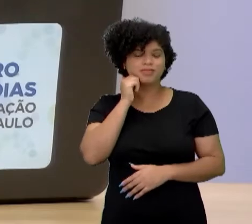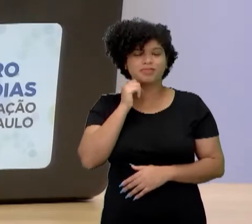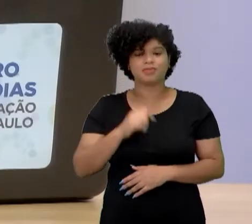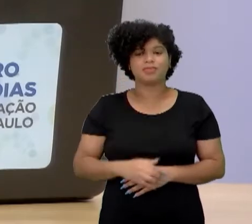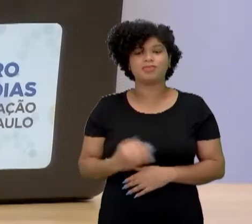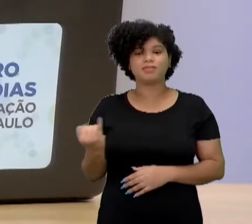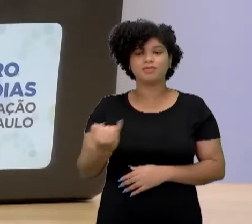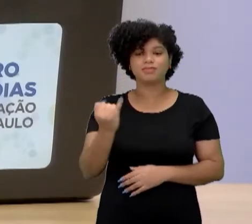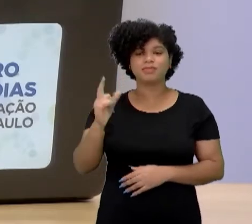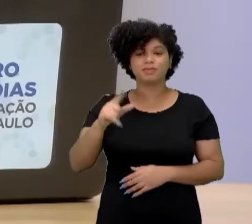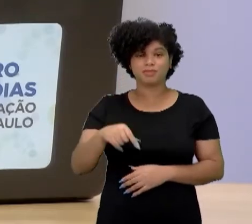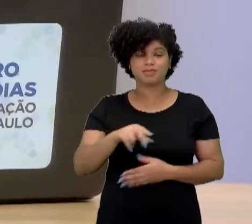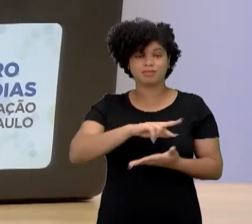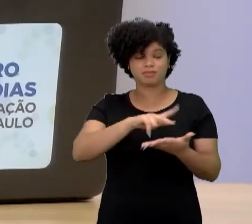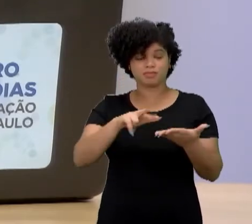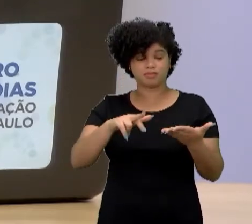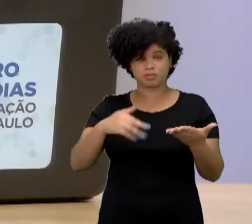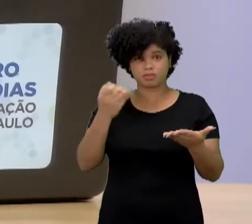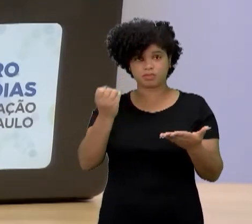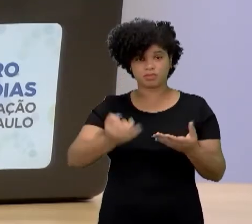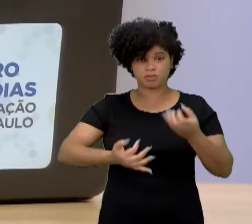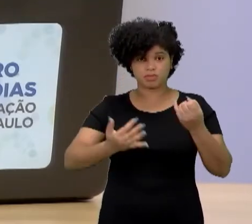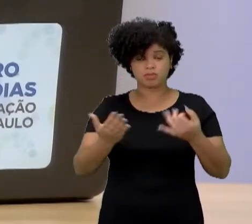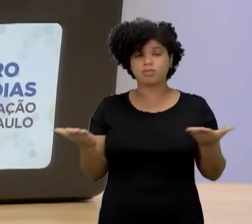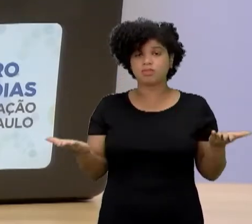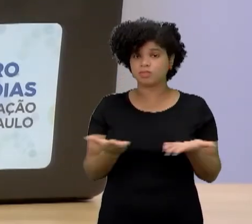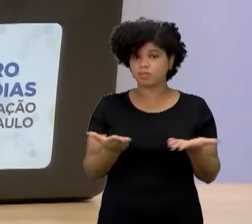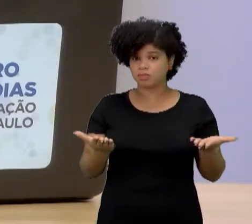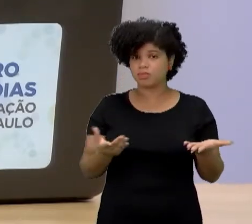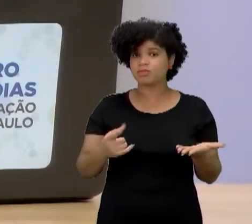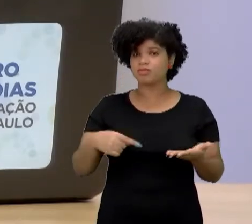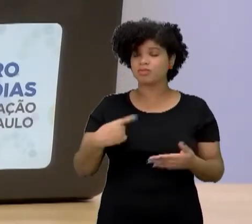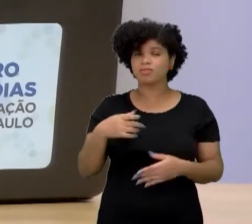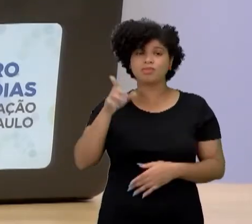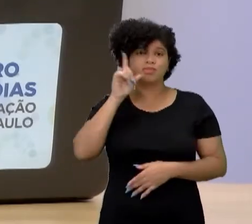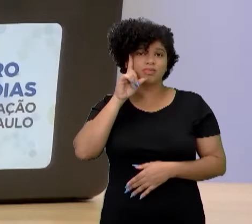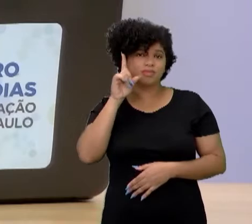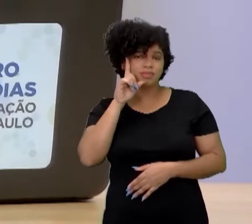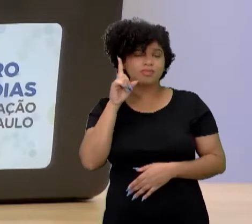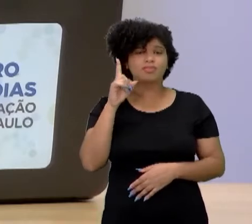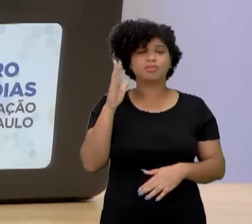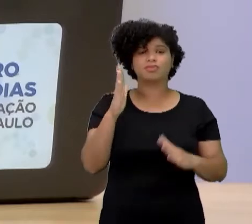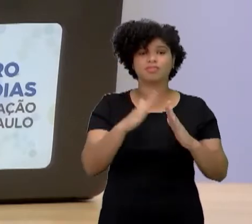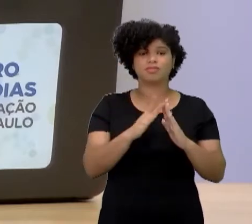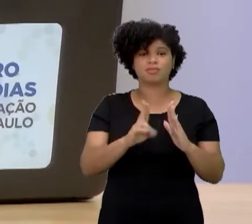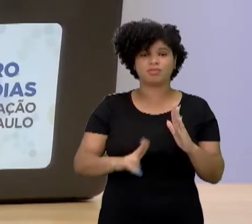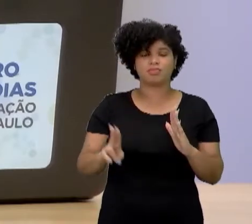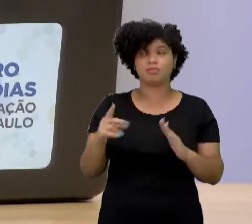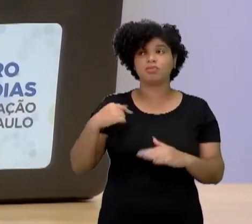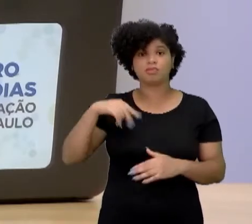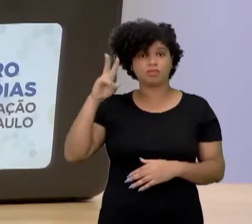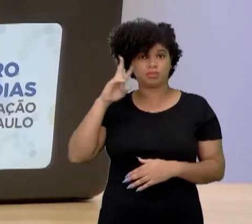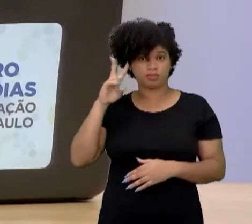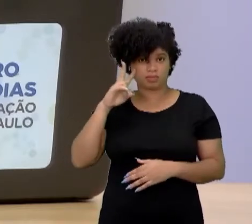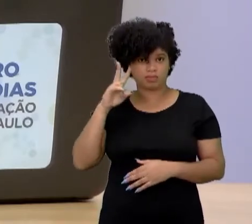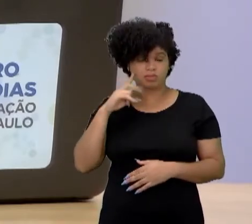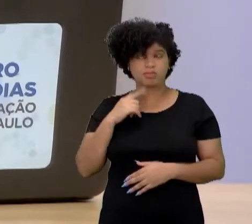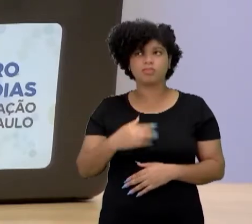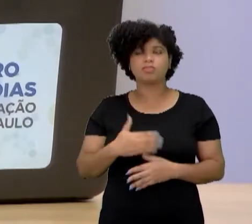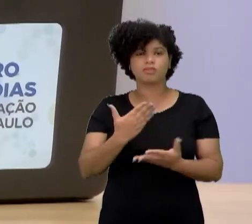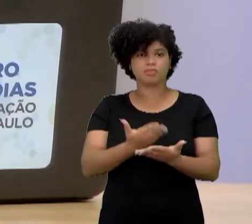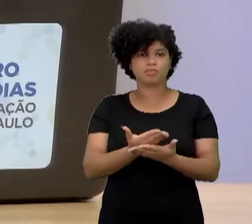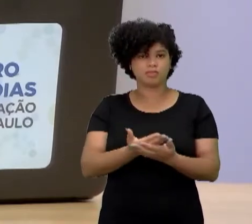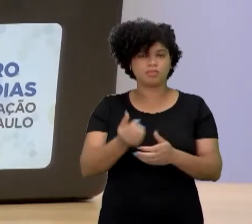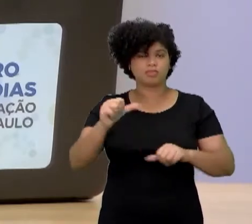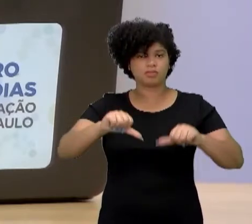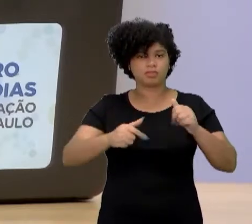importante, boa parte das coisas que a gente está falando aqui são coisas que a gente passa a usar na nossa casa, né? Eu me lembro muito de quando eu tive muitas aulas de química